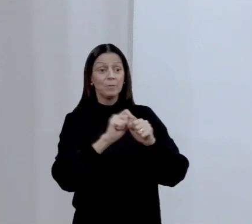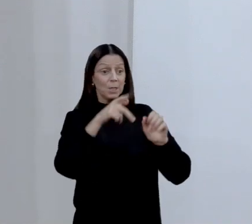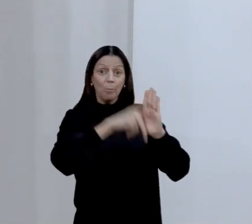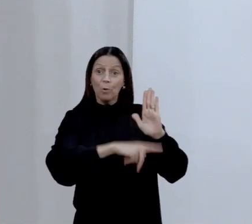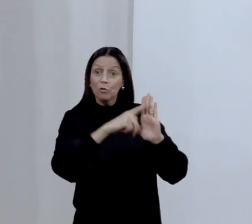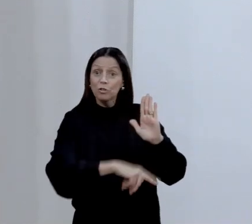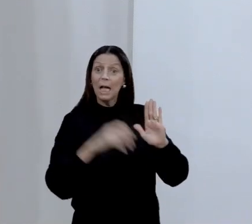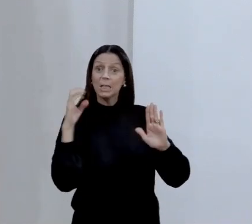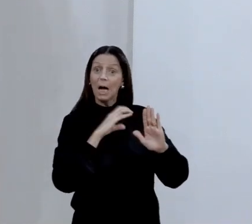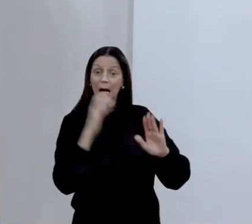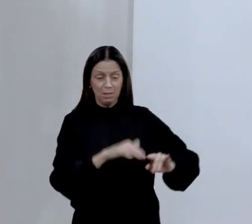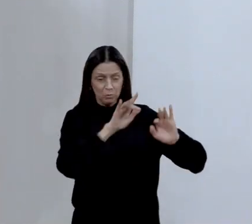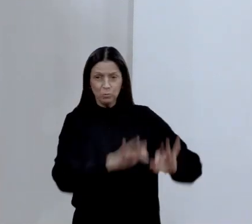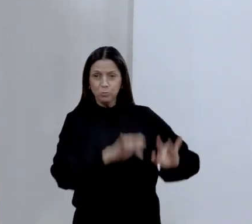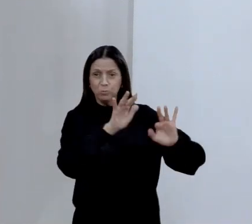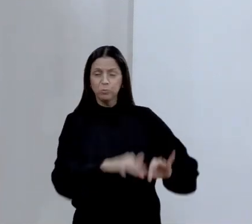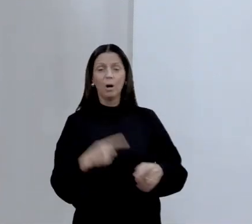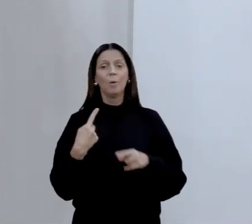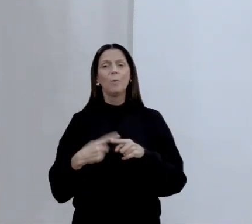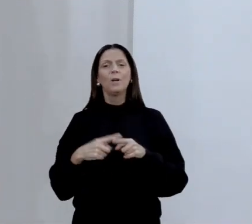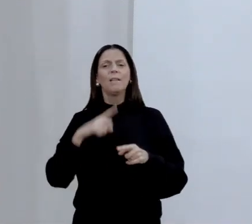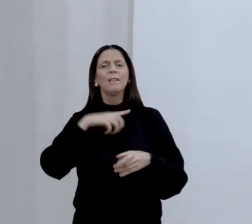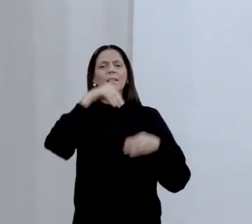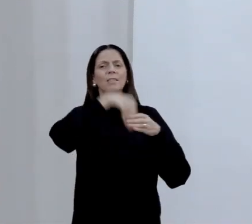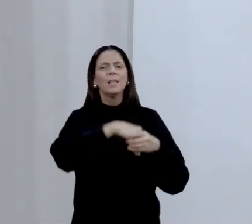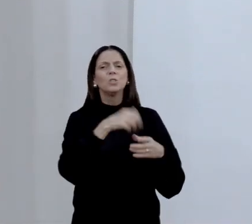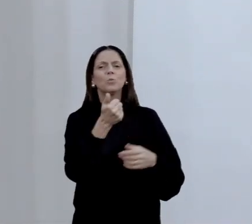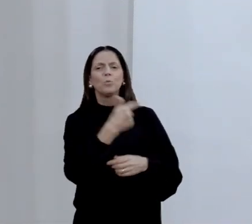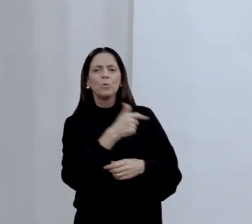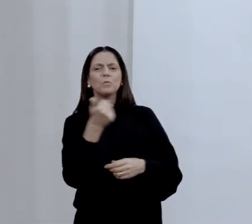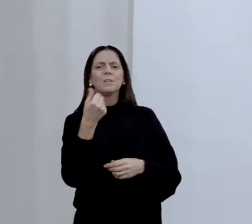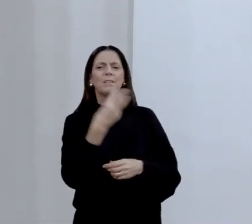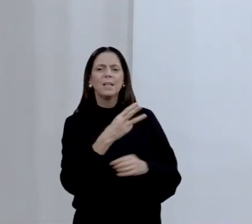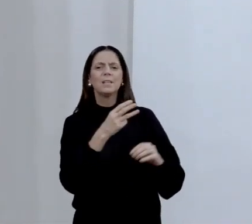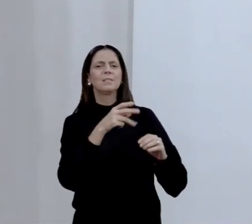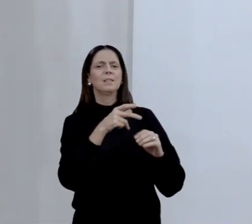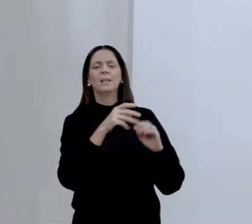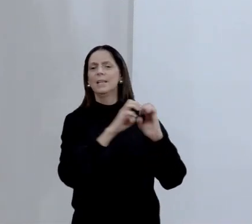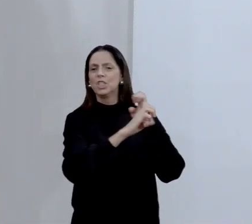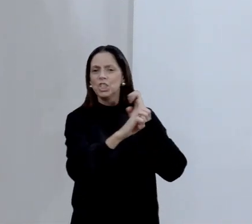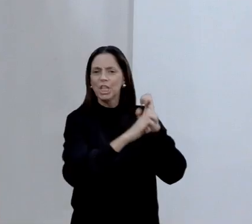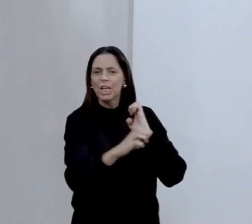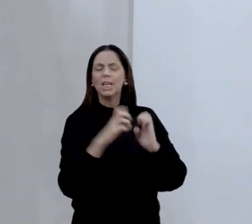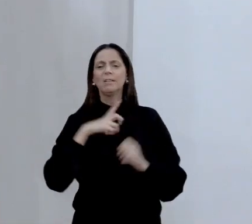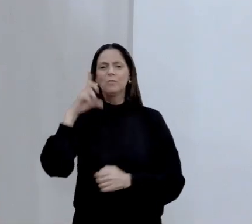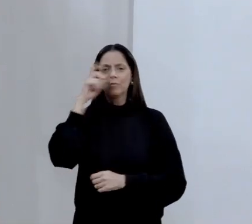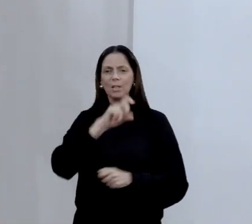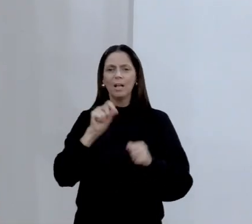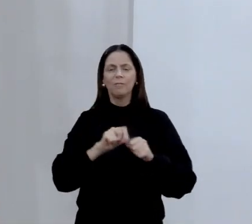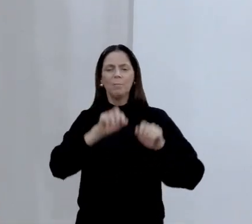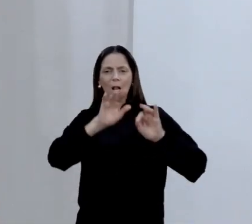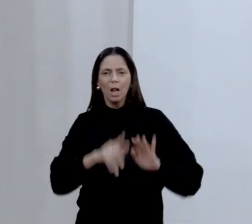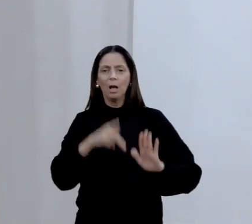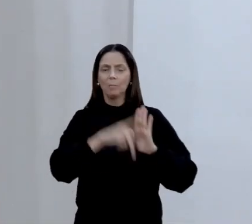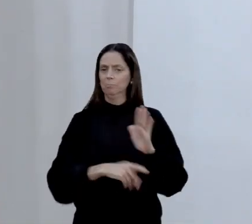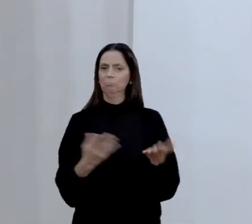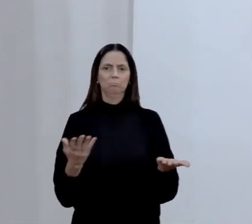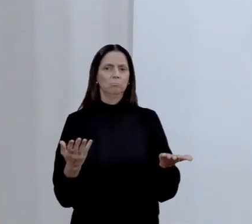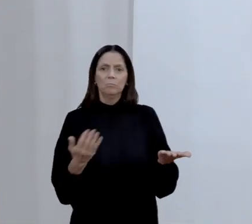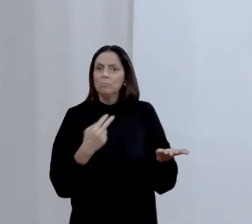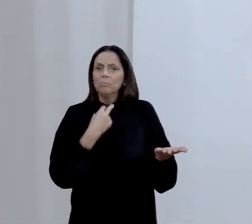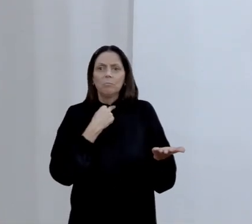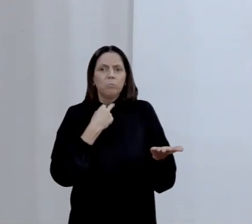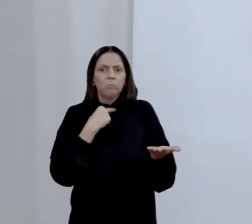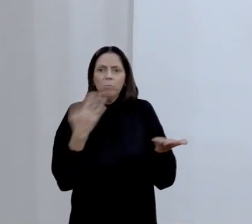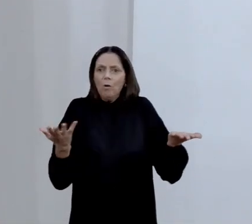projetos, porque a dificuldade dele, ele diz que tem 12, 13 engenheiros, então tem dificuldade de fazer projeto, tem dificuldade de fazer isso aqui. Cara, não é possível. O que não